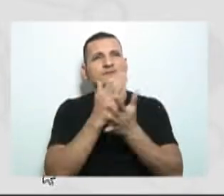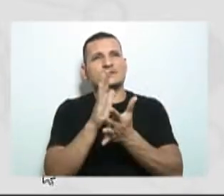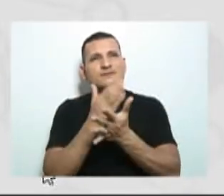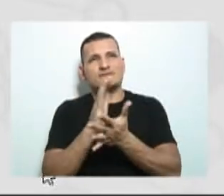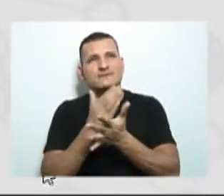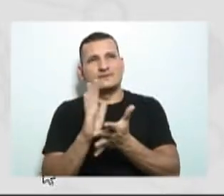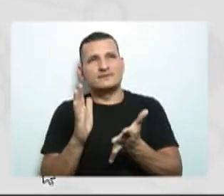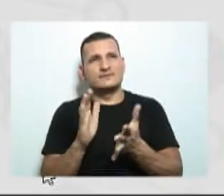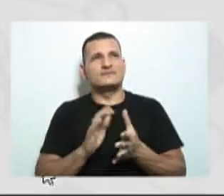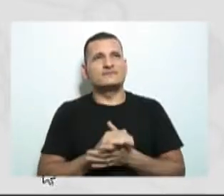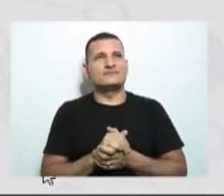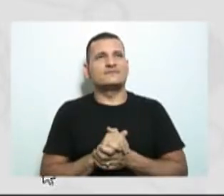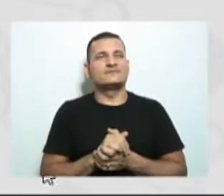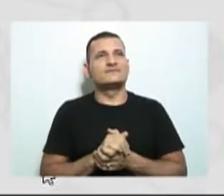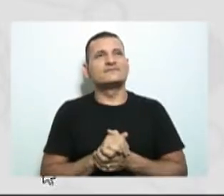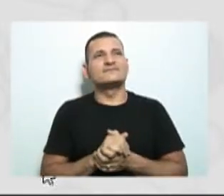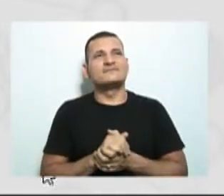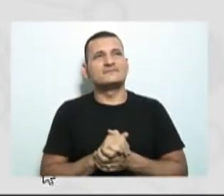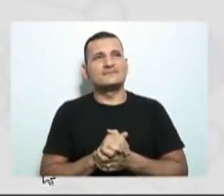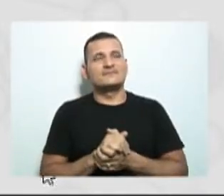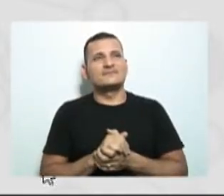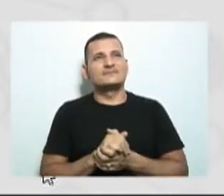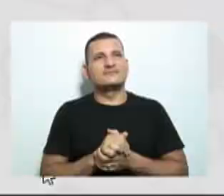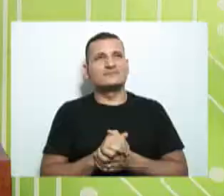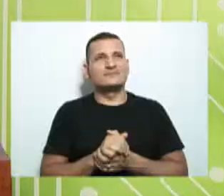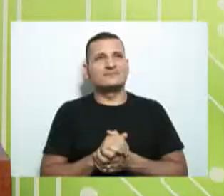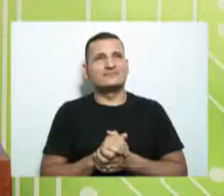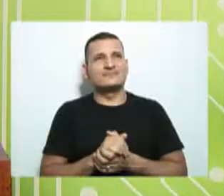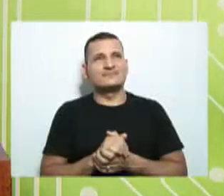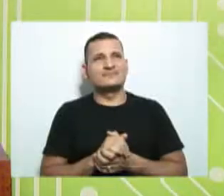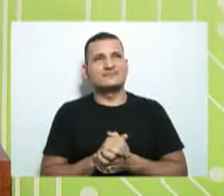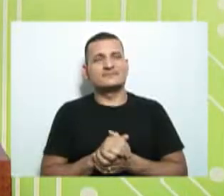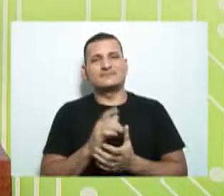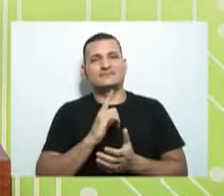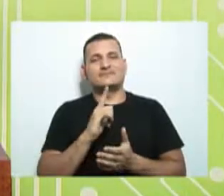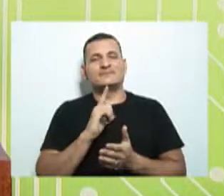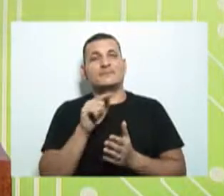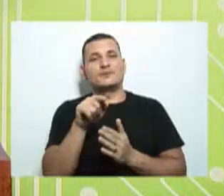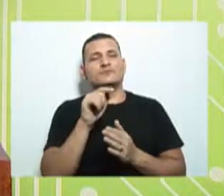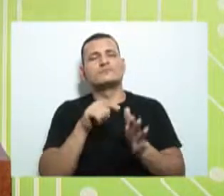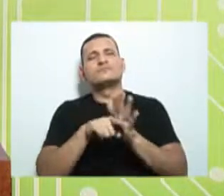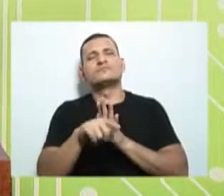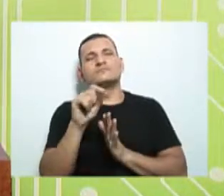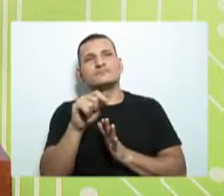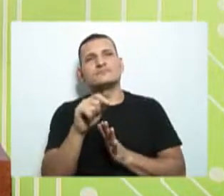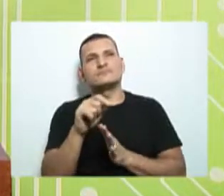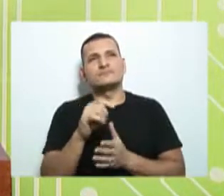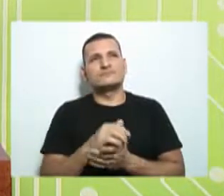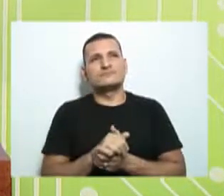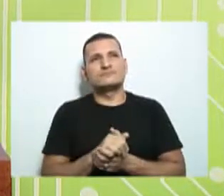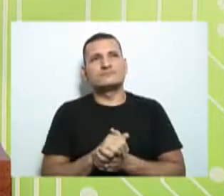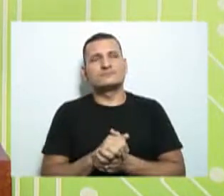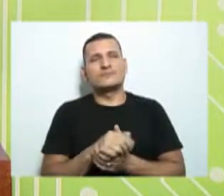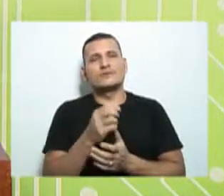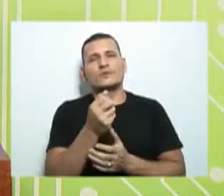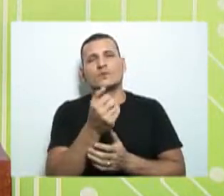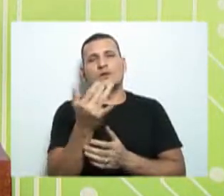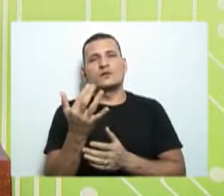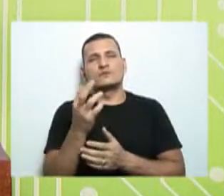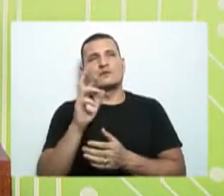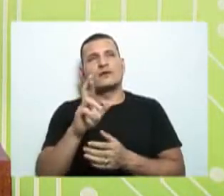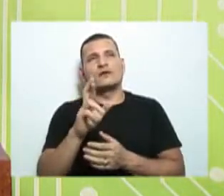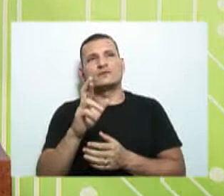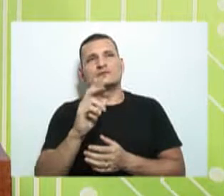roeu a roupa vermelha e rara do rei de Roma. Não tem nada a ver, professor. Não, porque tem um ponto. O que ele está perguntando é, quantos R's tem